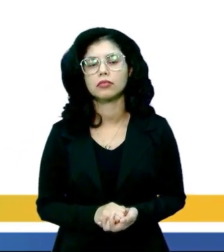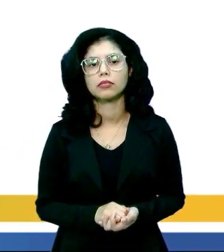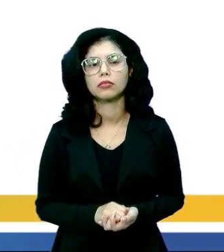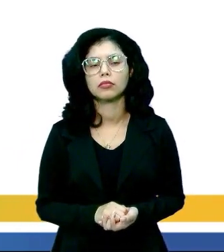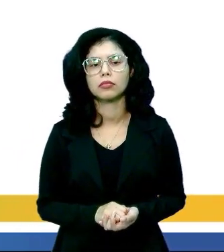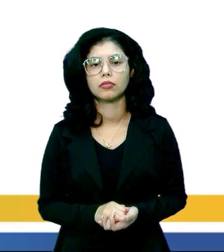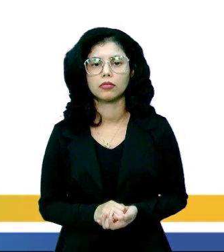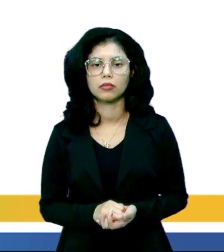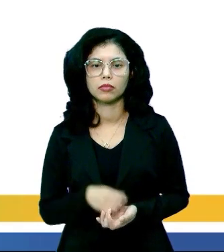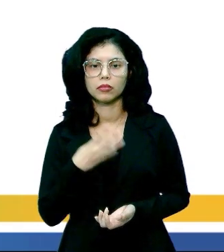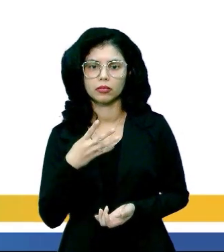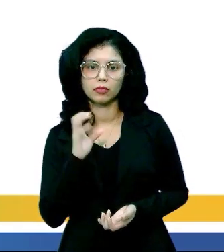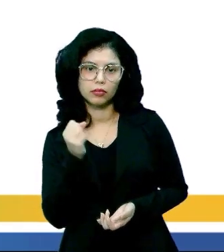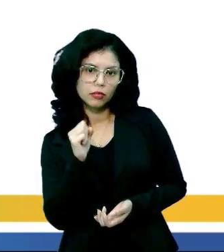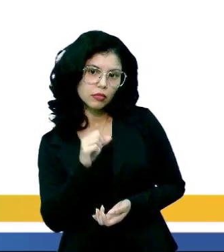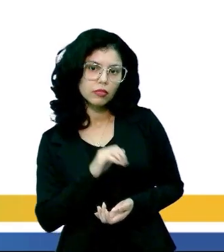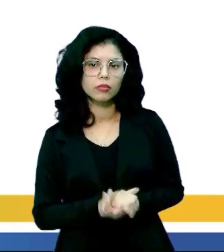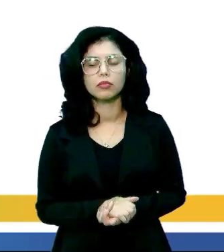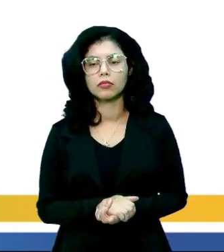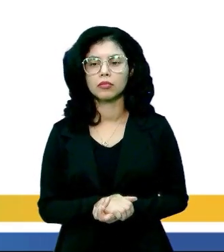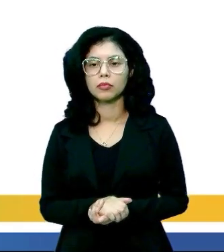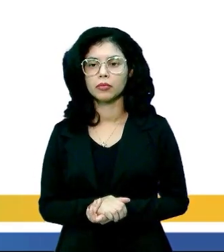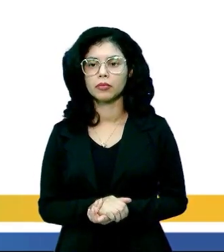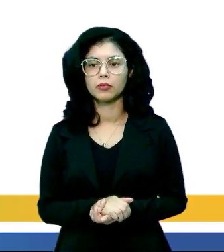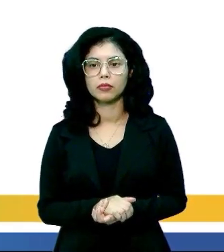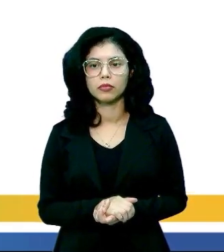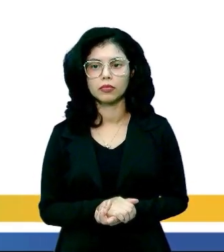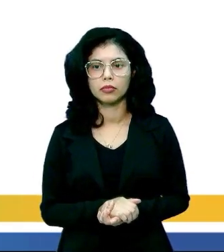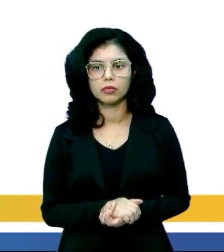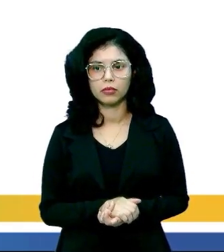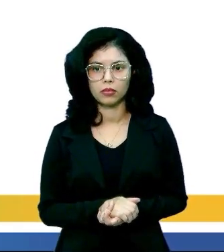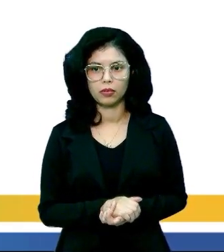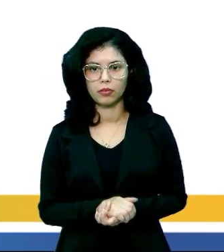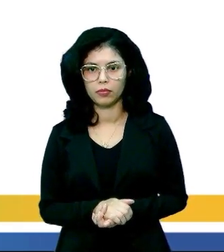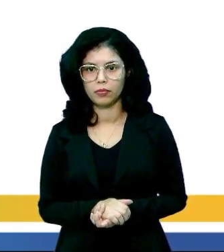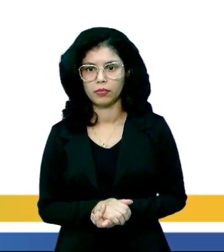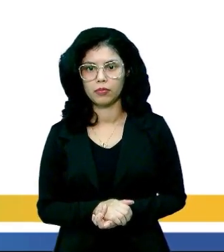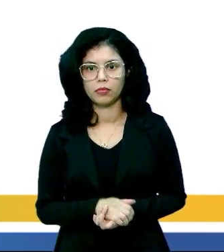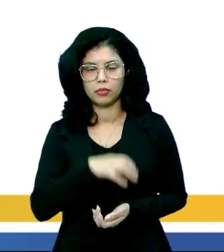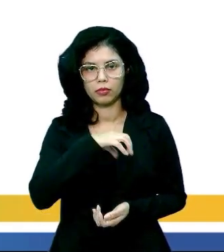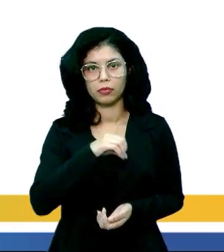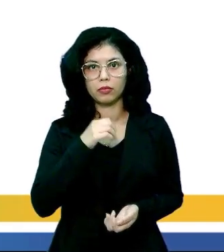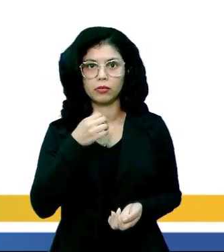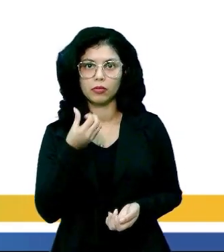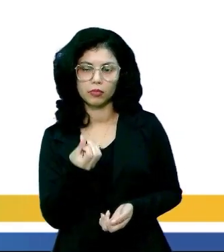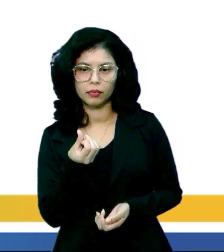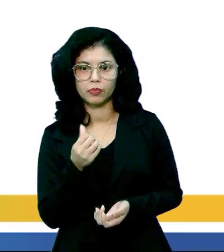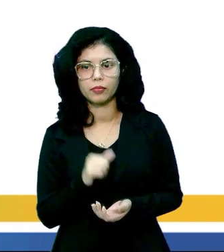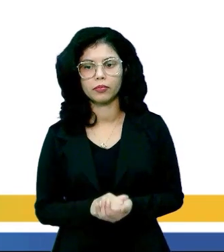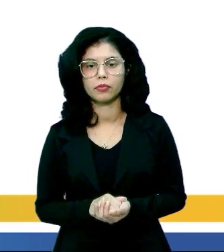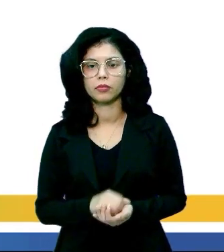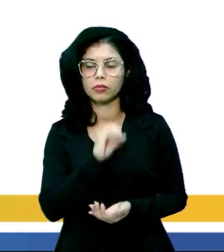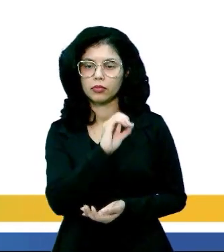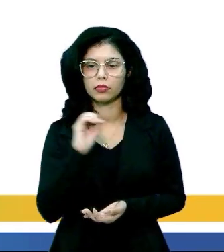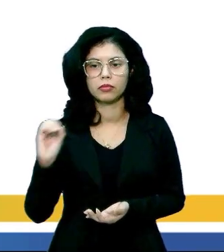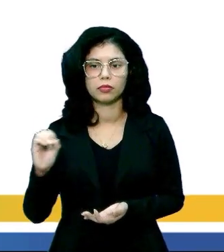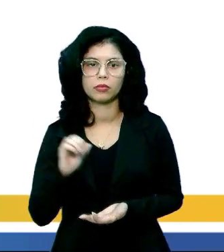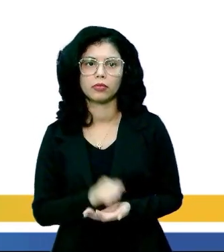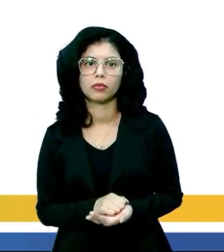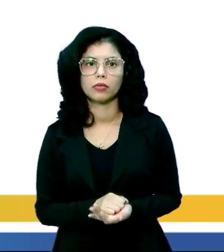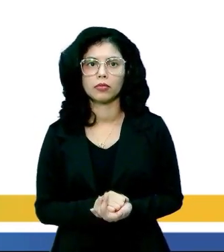200 vezes 48. Ou seja, 48 vezes 2, 96. Acrescenta os dois